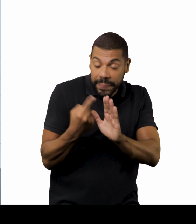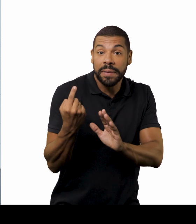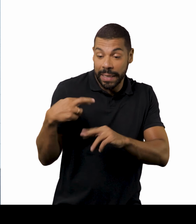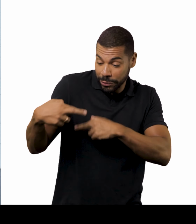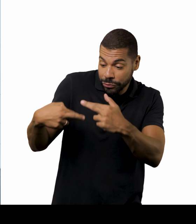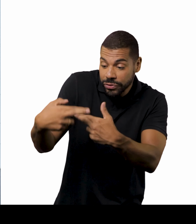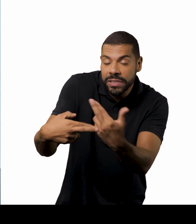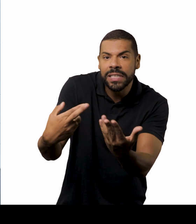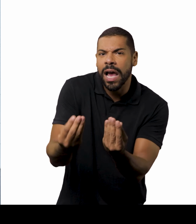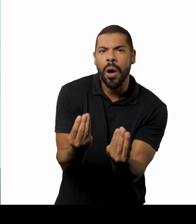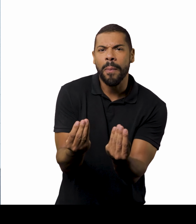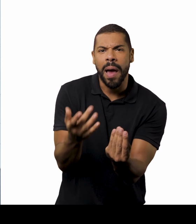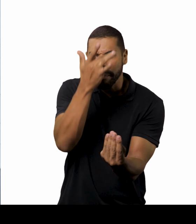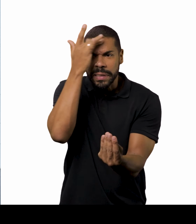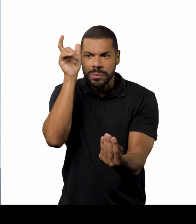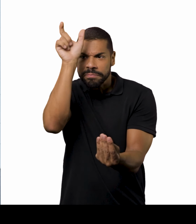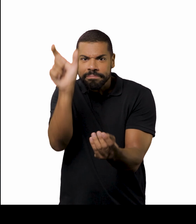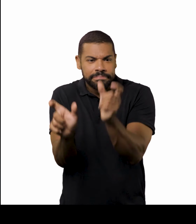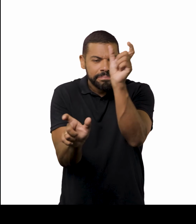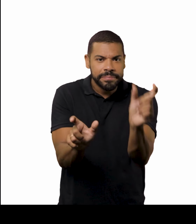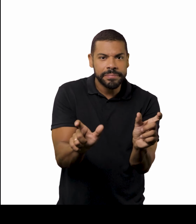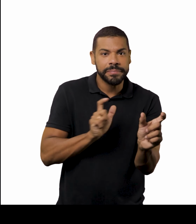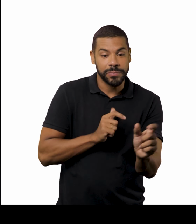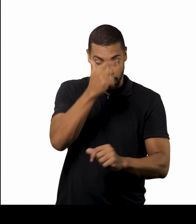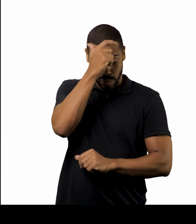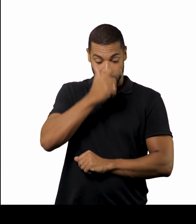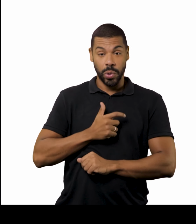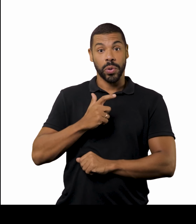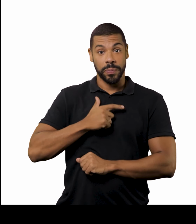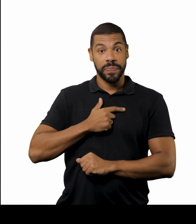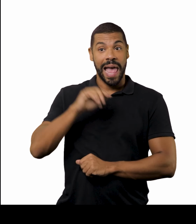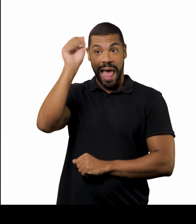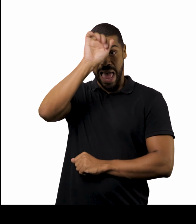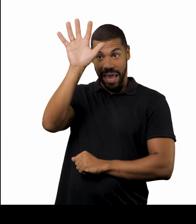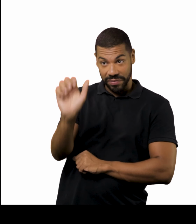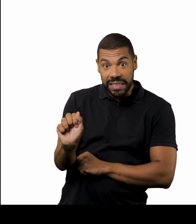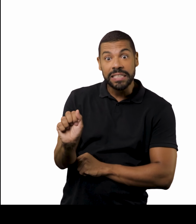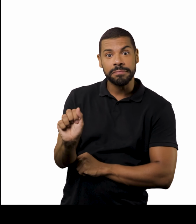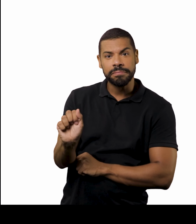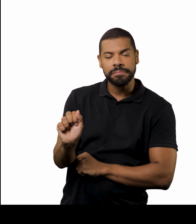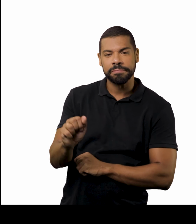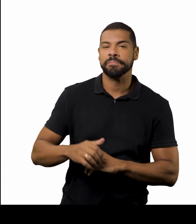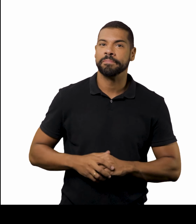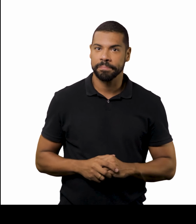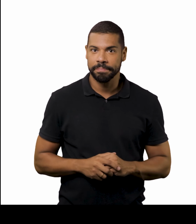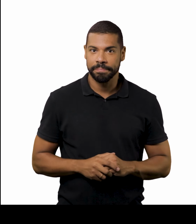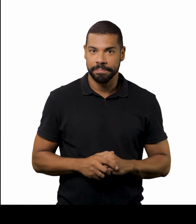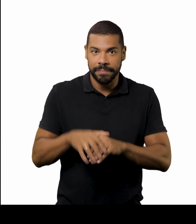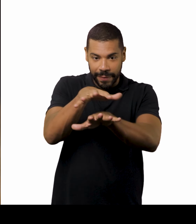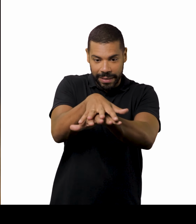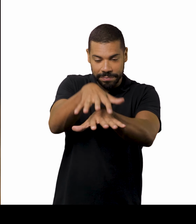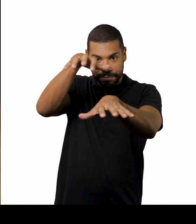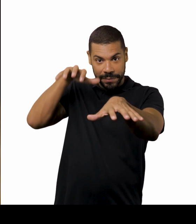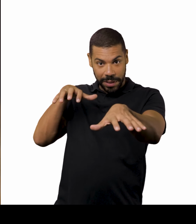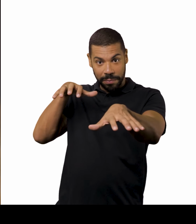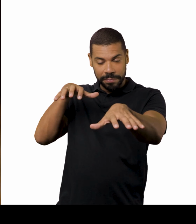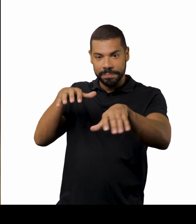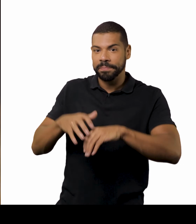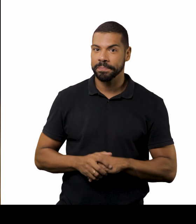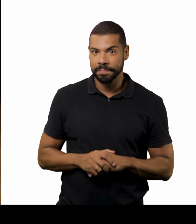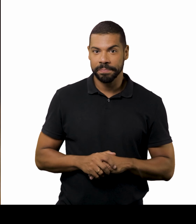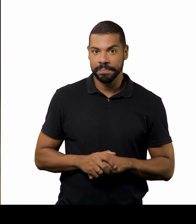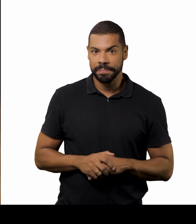primeira geração independente. As pessoas não querem saber dessa África. E aí eu sou uma mulher negra, africana, diaspórica. Eu crio